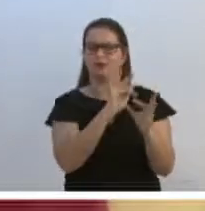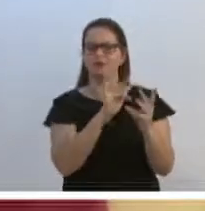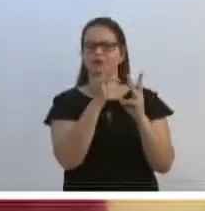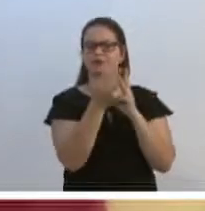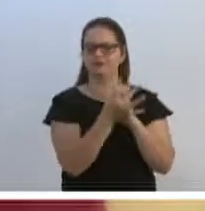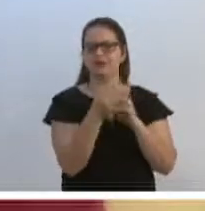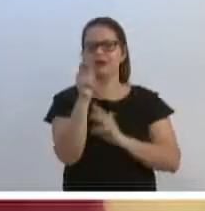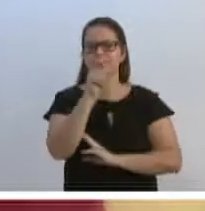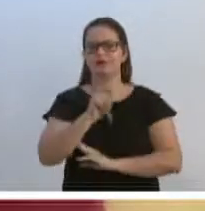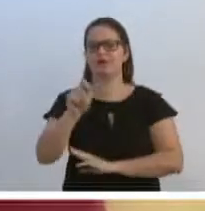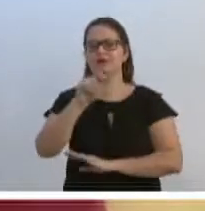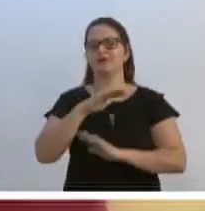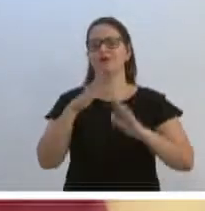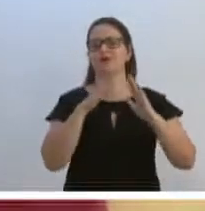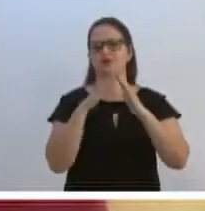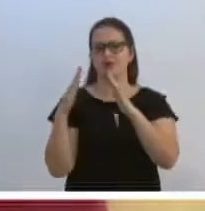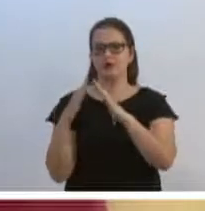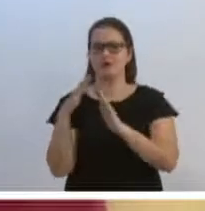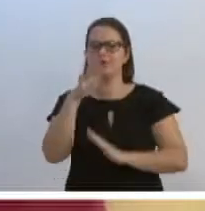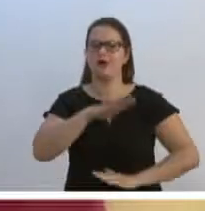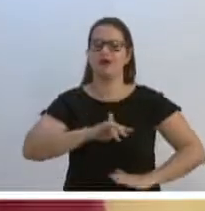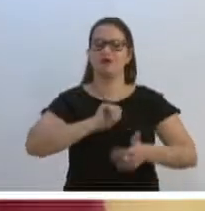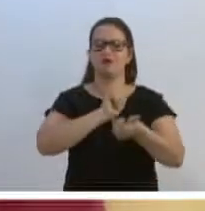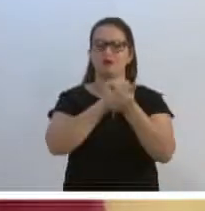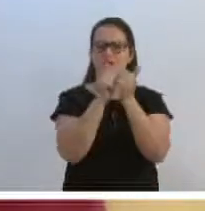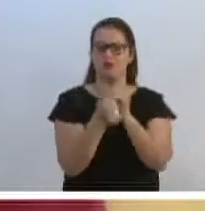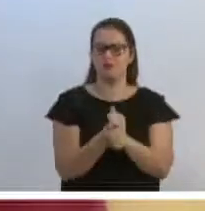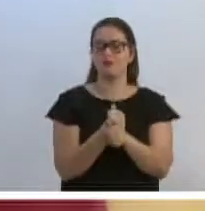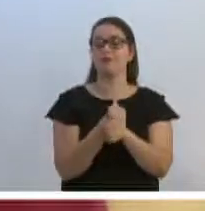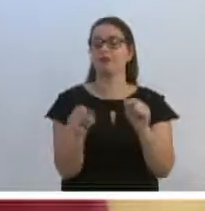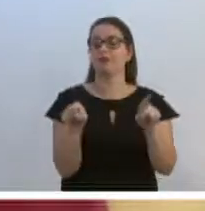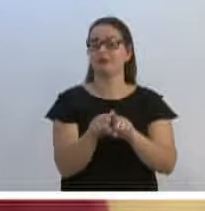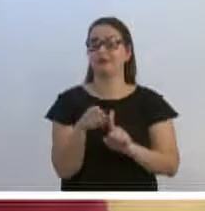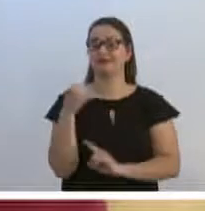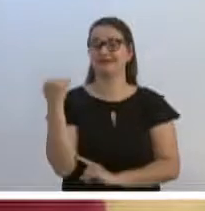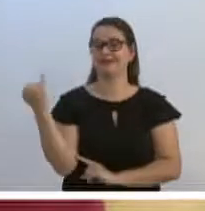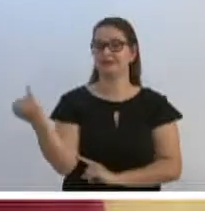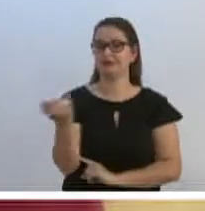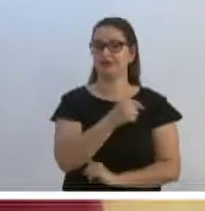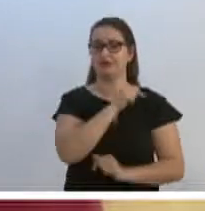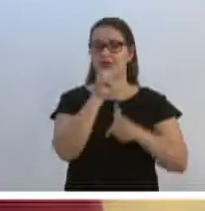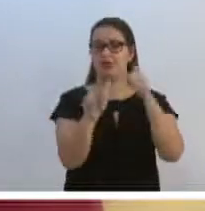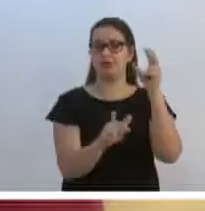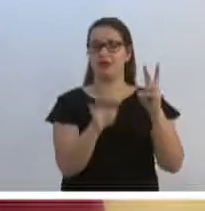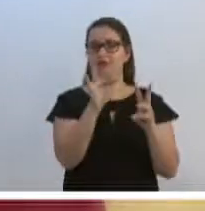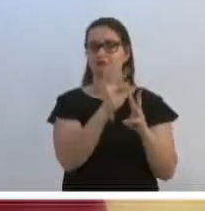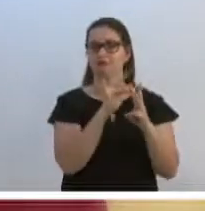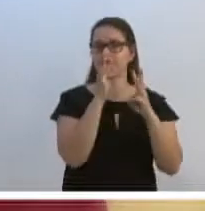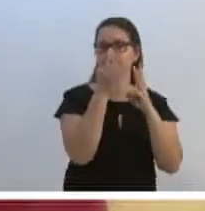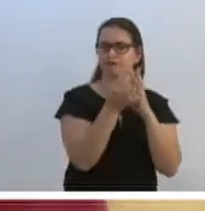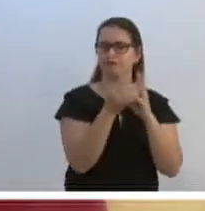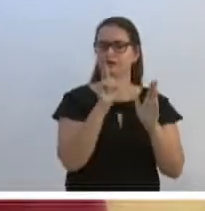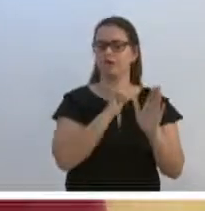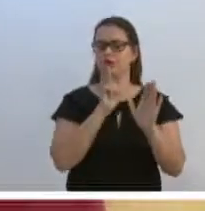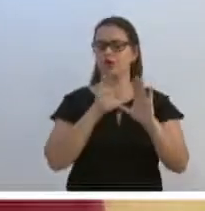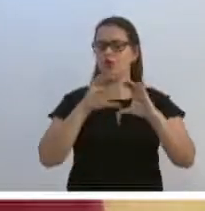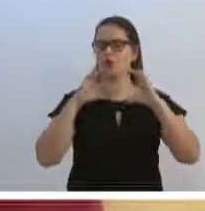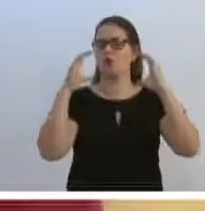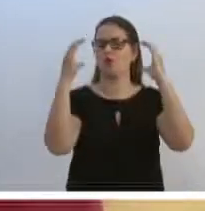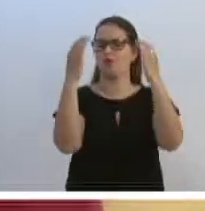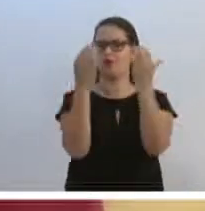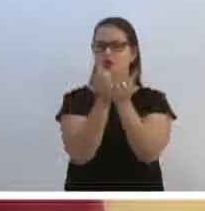são de moradores na área do esporte e é muito importante o trabalho da profa mídia trazendo à comunidade